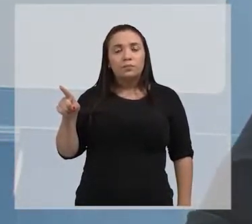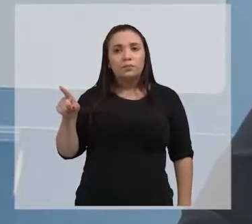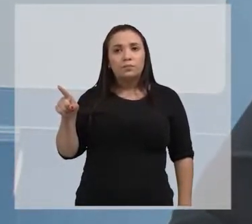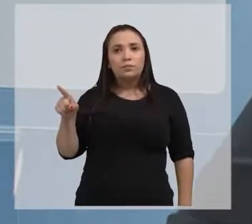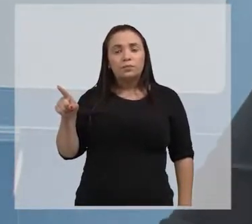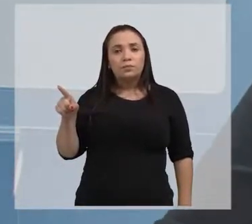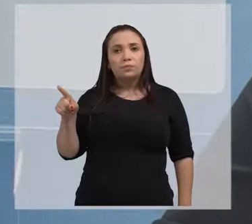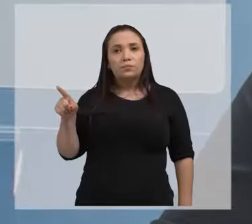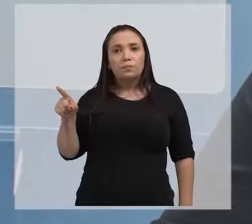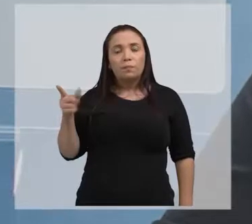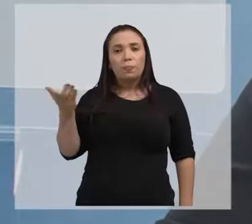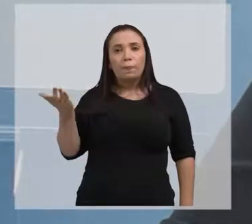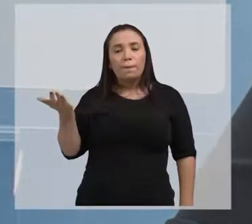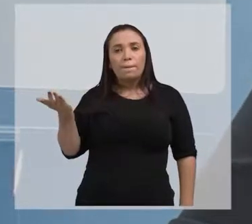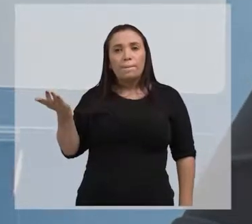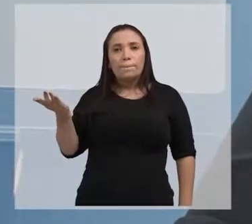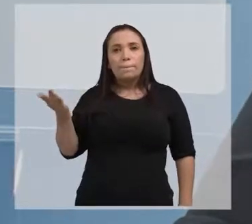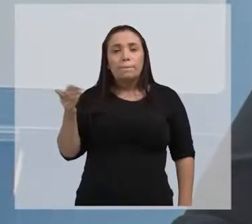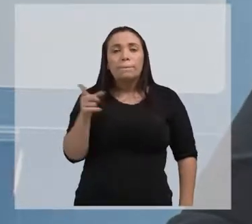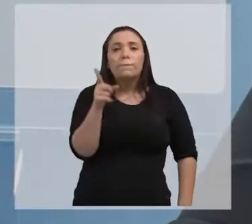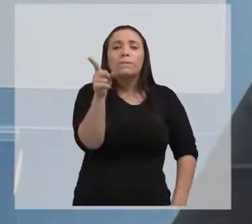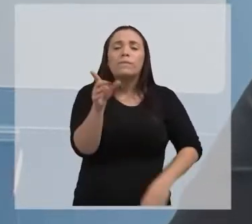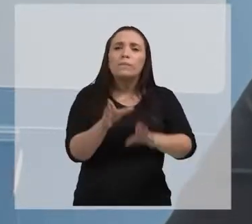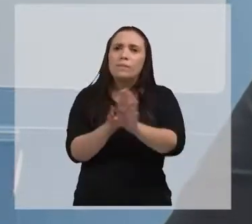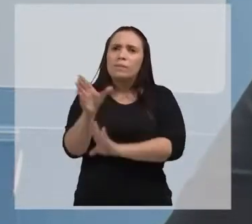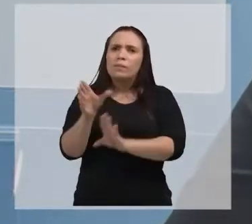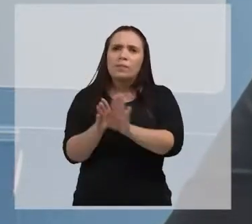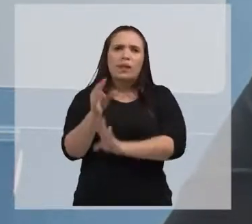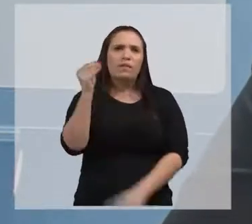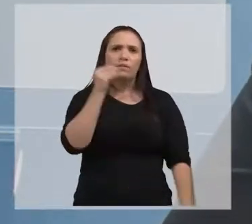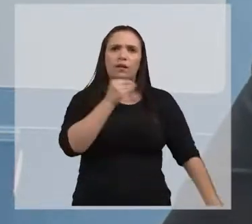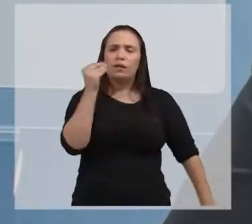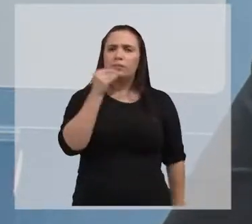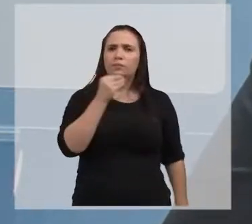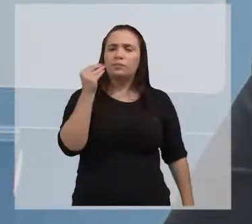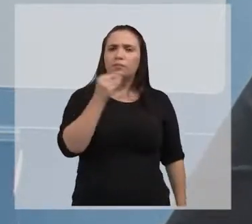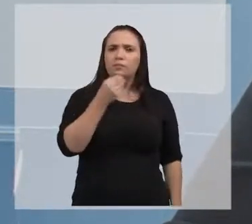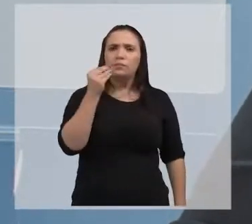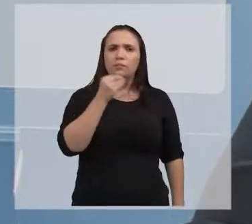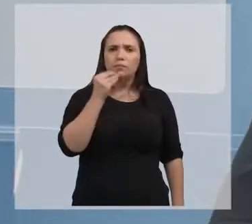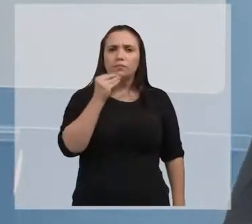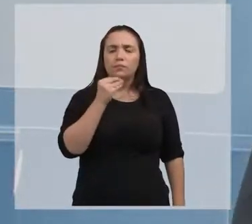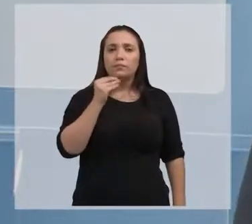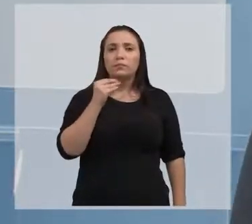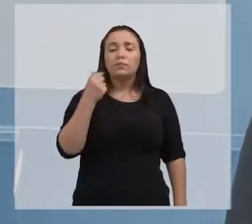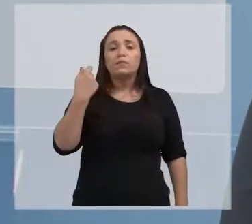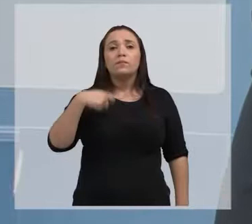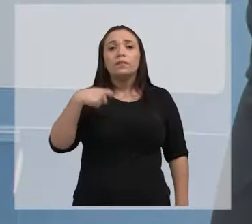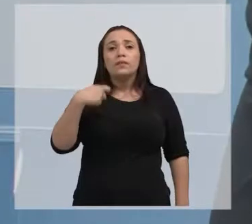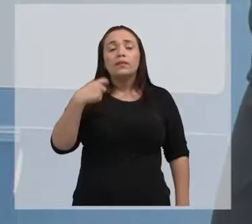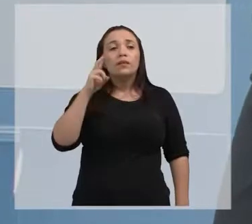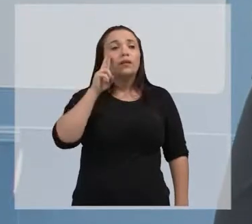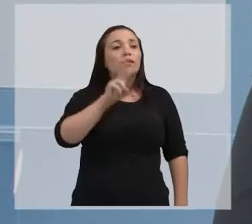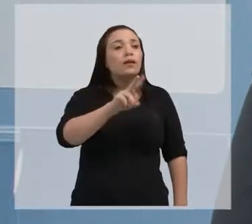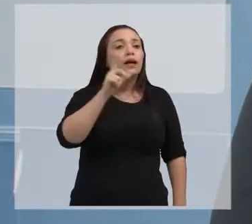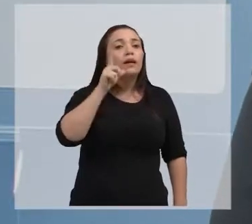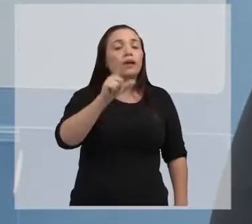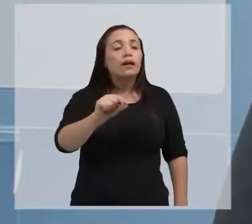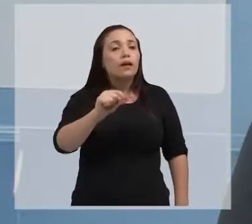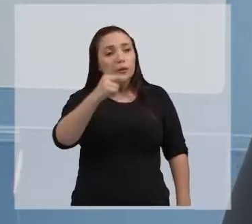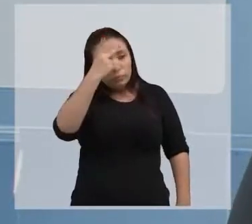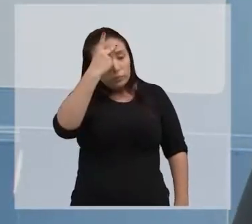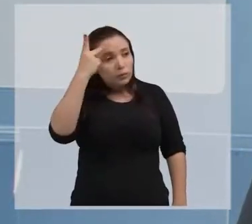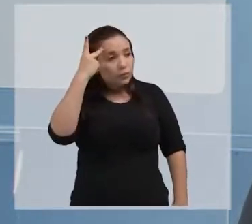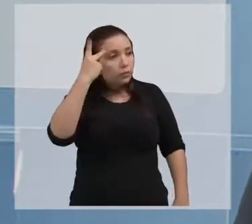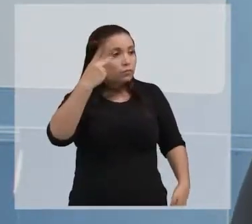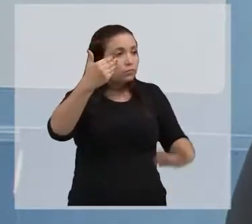atender. Agora, a assessoria é fraquíssima, né? Dele, que não identifica suas pessoas e é para atender, quem não é. Não